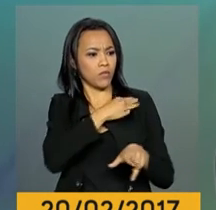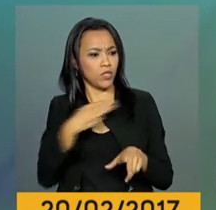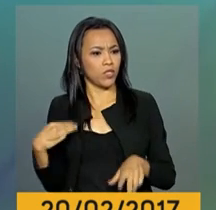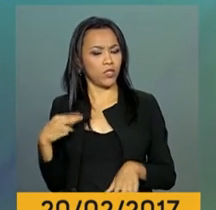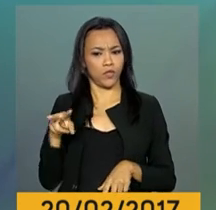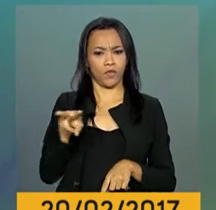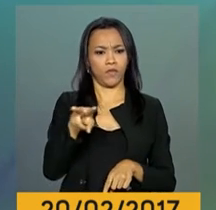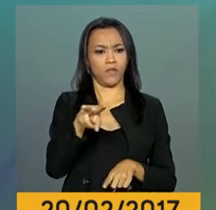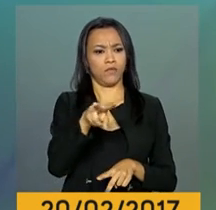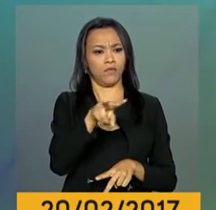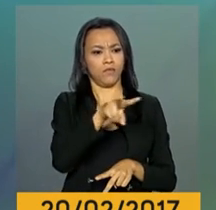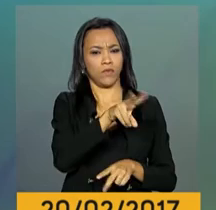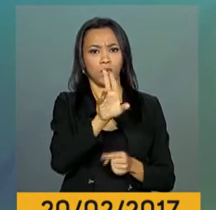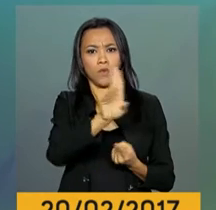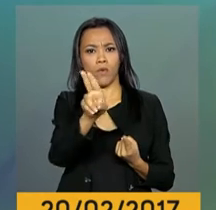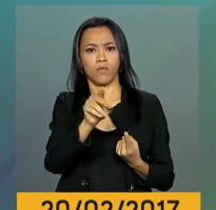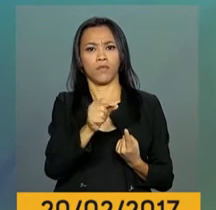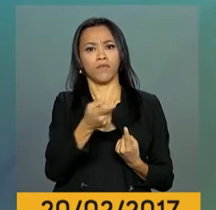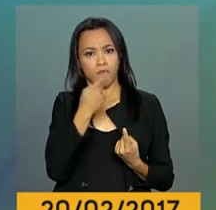o Turra, o Roberto...